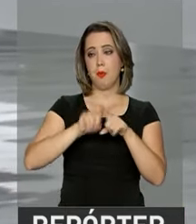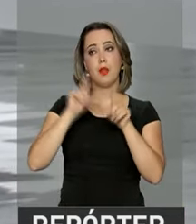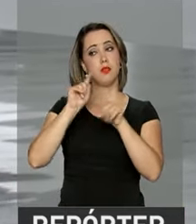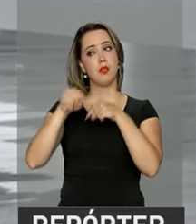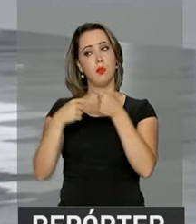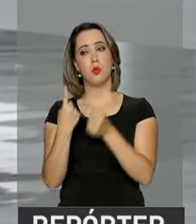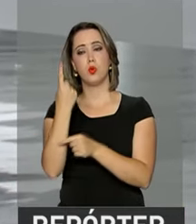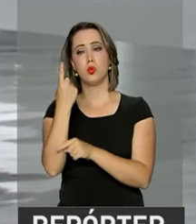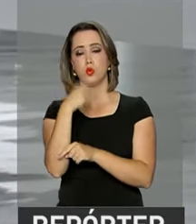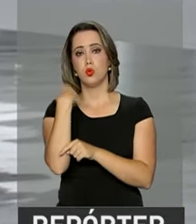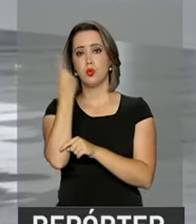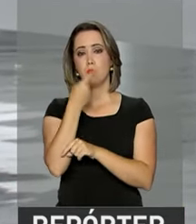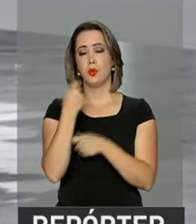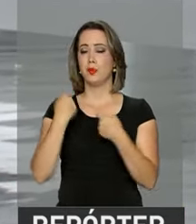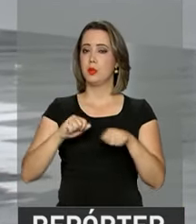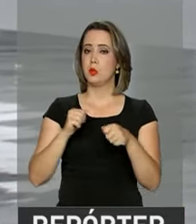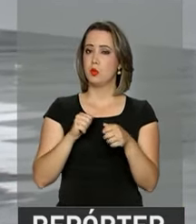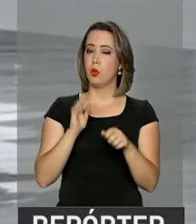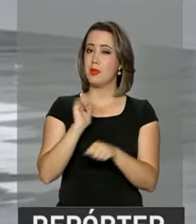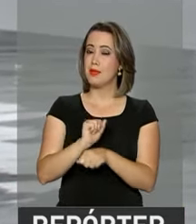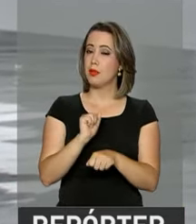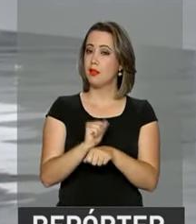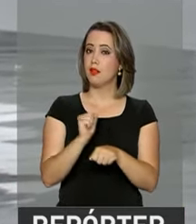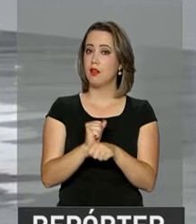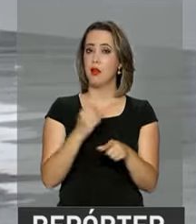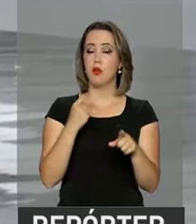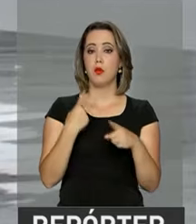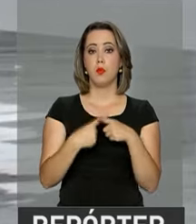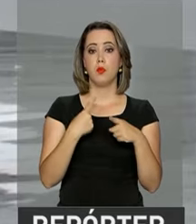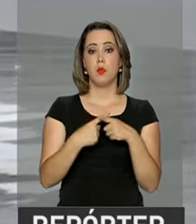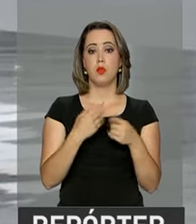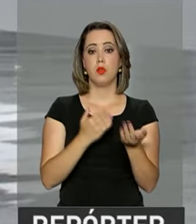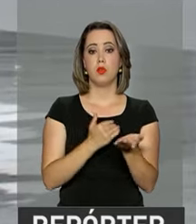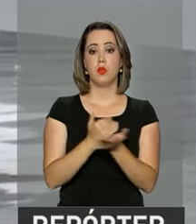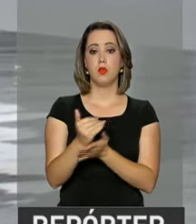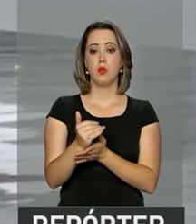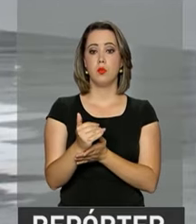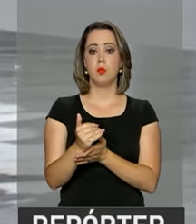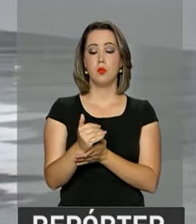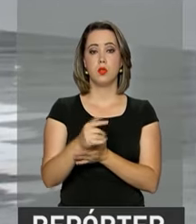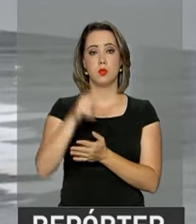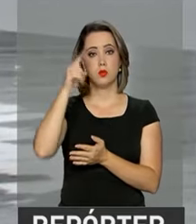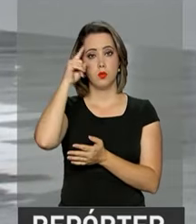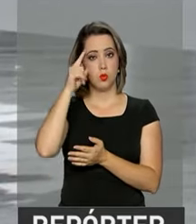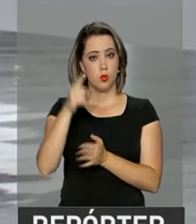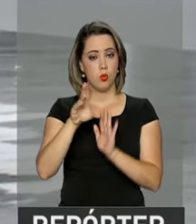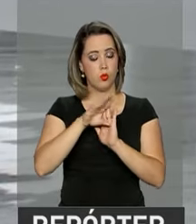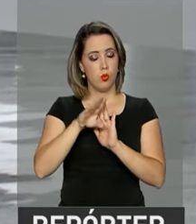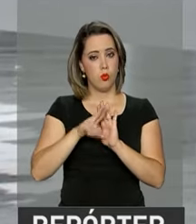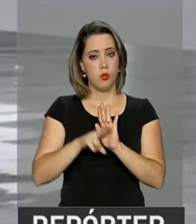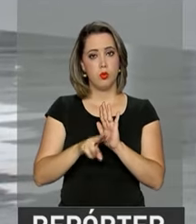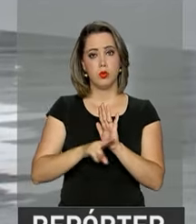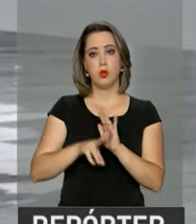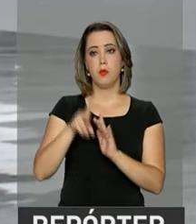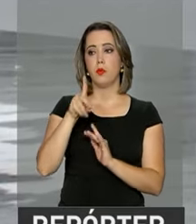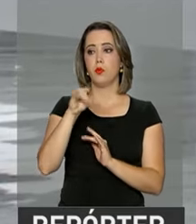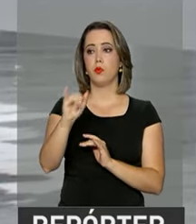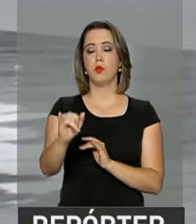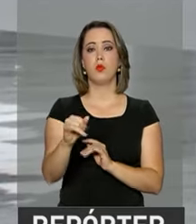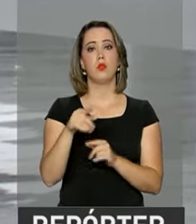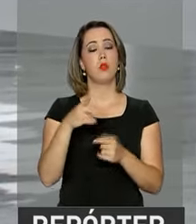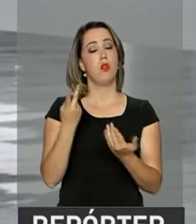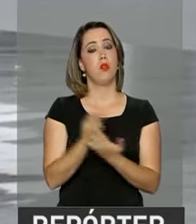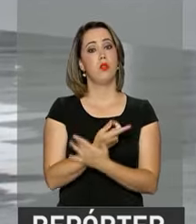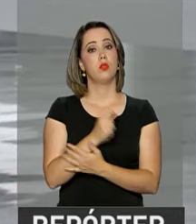depois teve de interromper a leitura porque começou a ordem do dia no plenário da Câmara dos Deputados quando